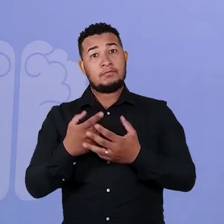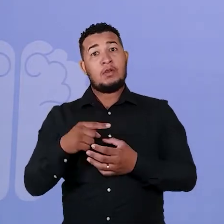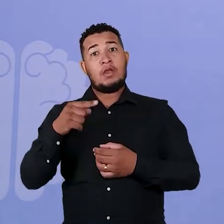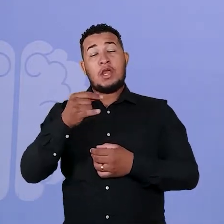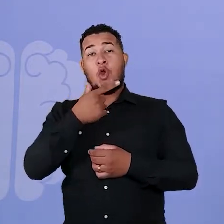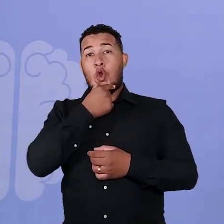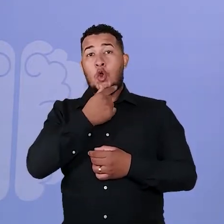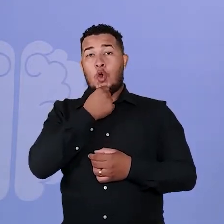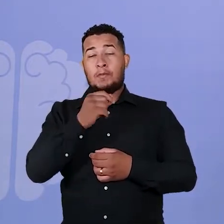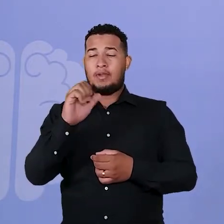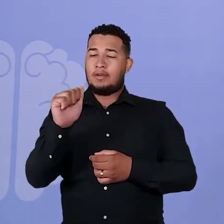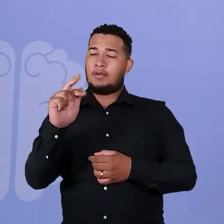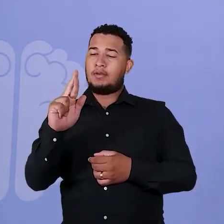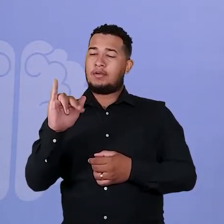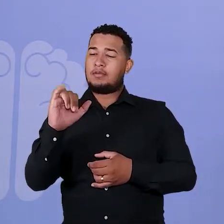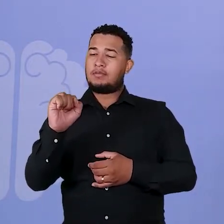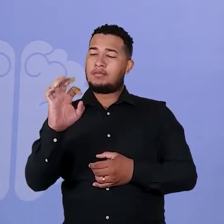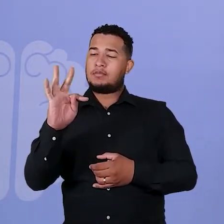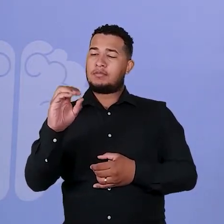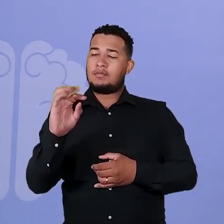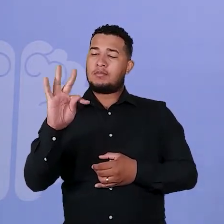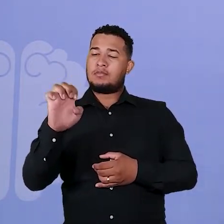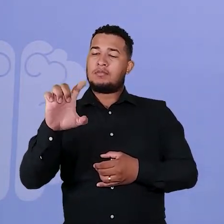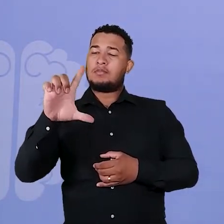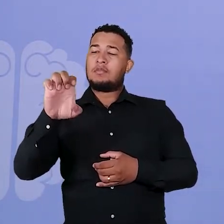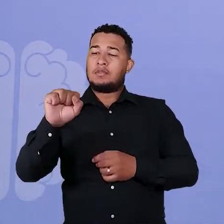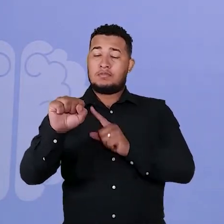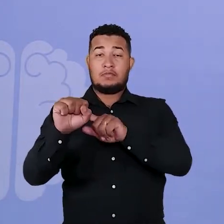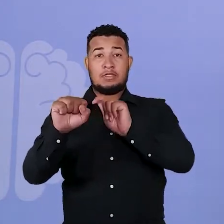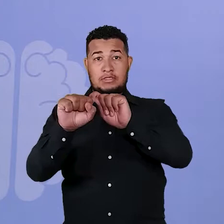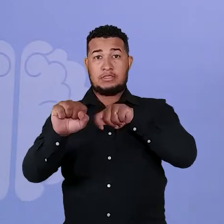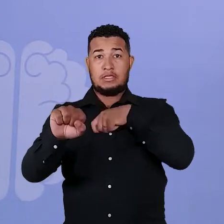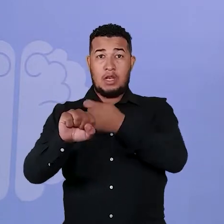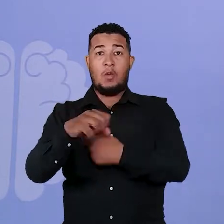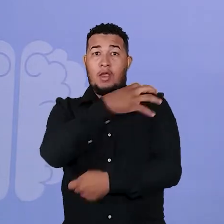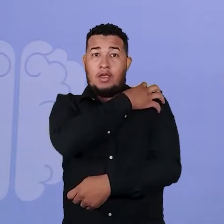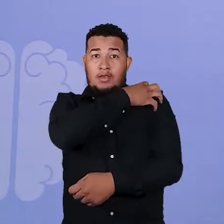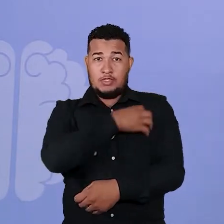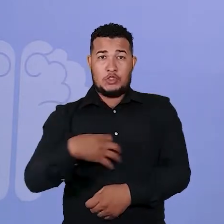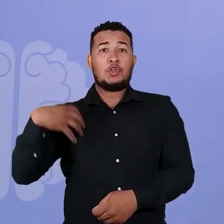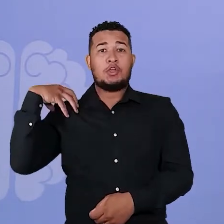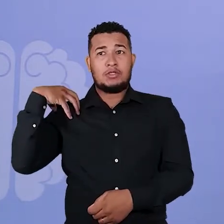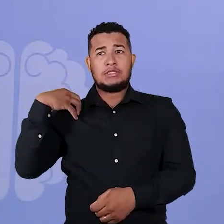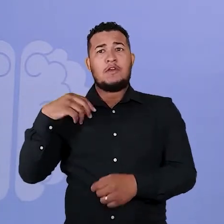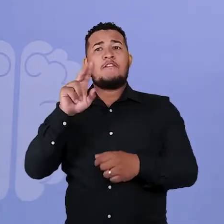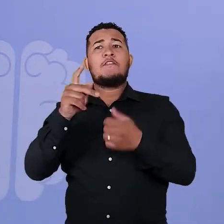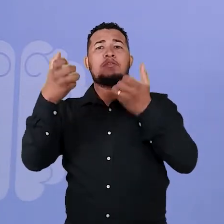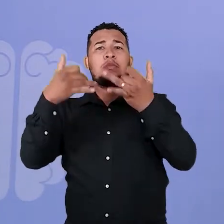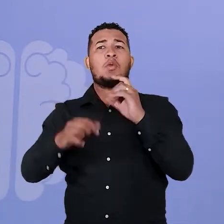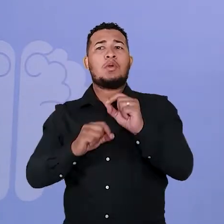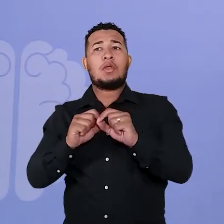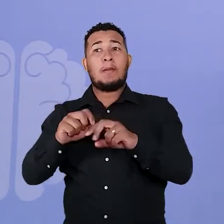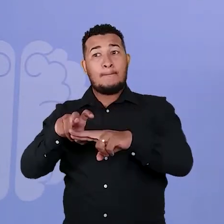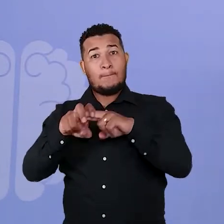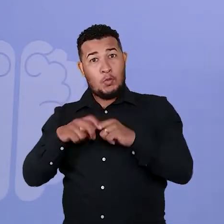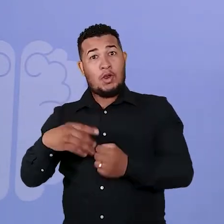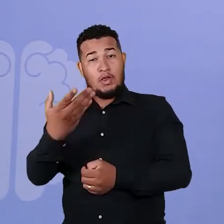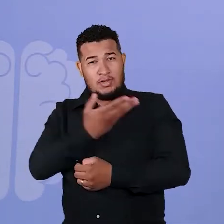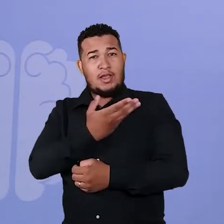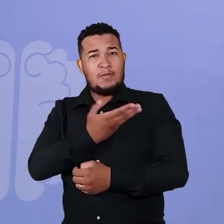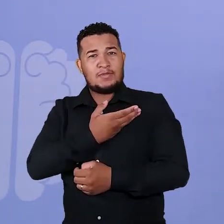grego? Aristóteles vai mostrar para a gente que é através da amizade que